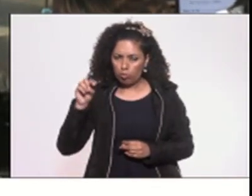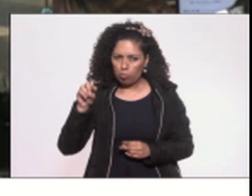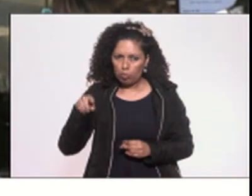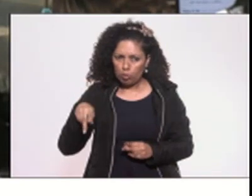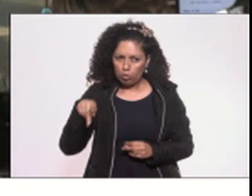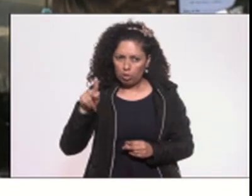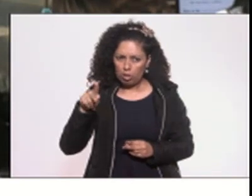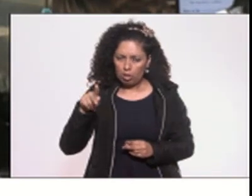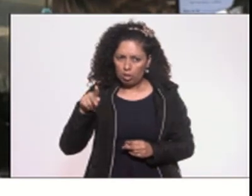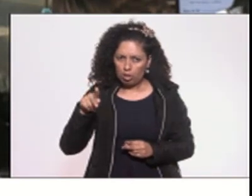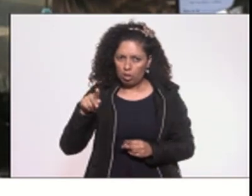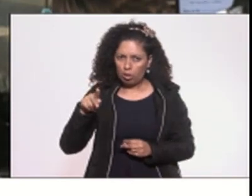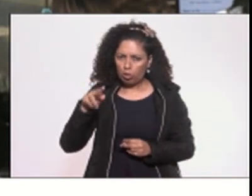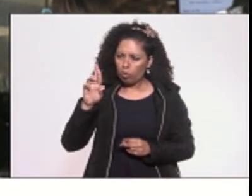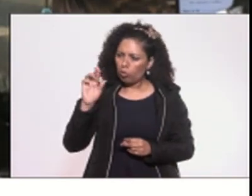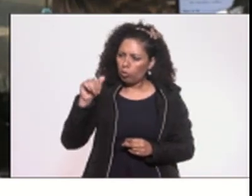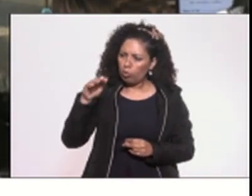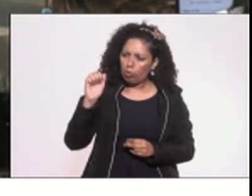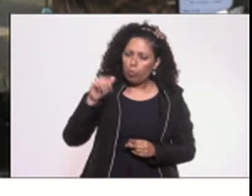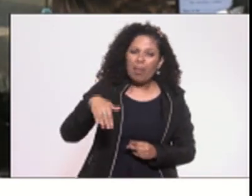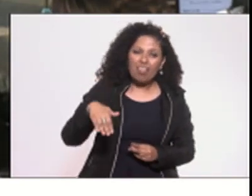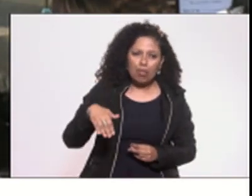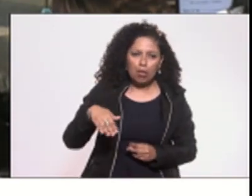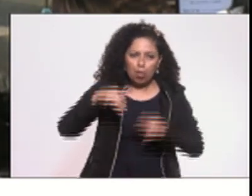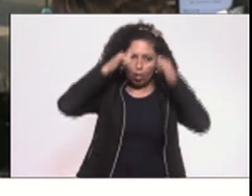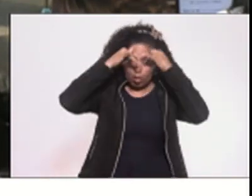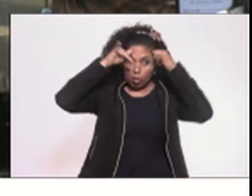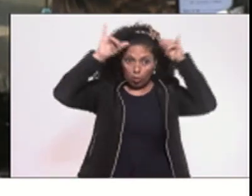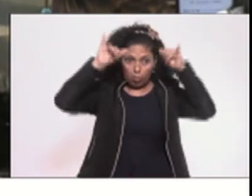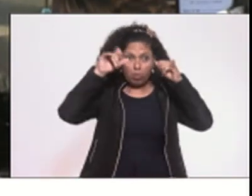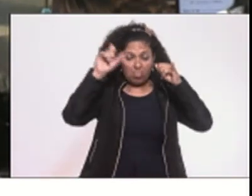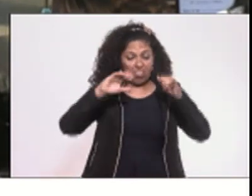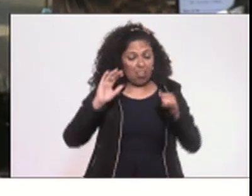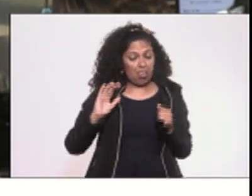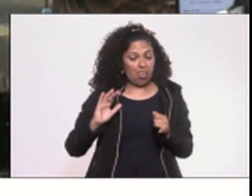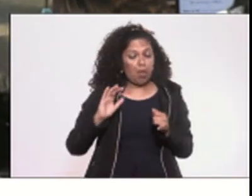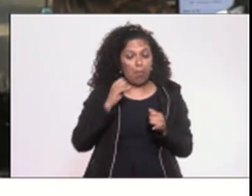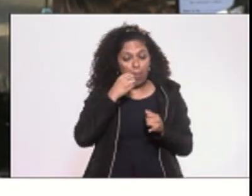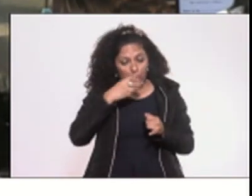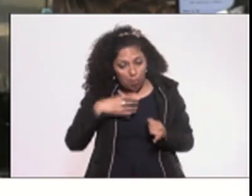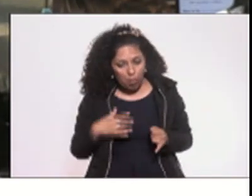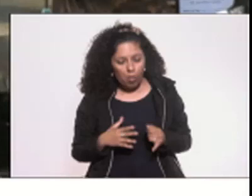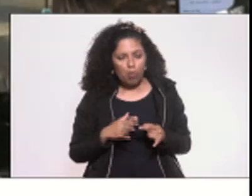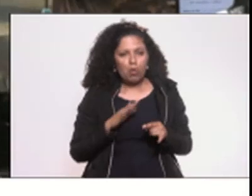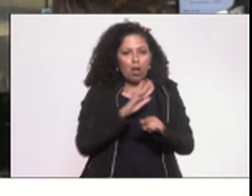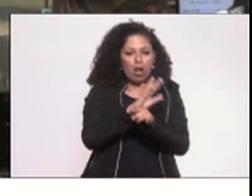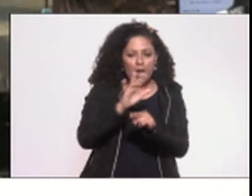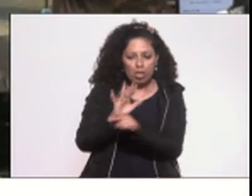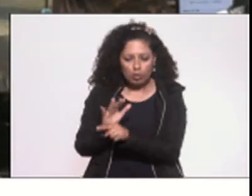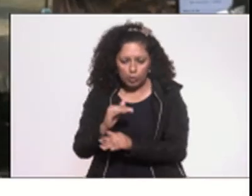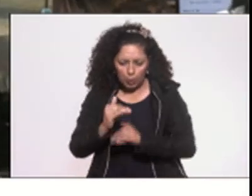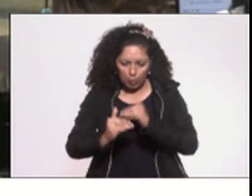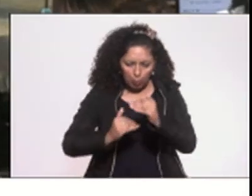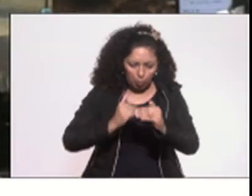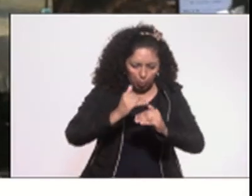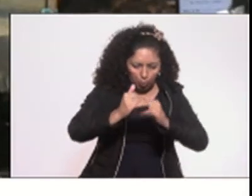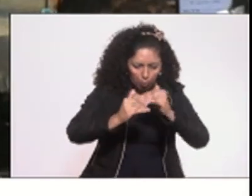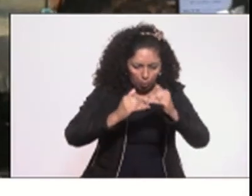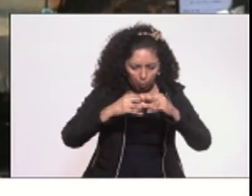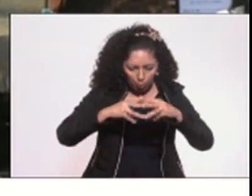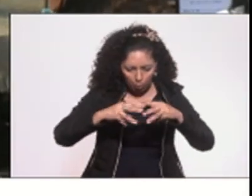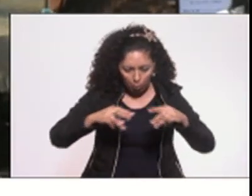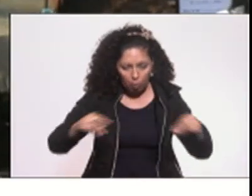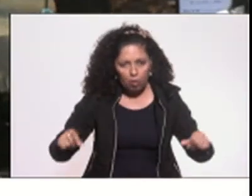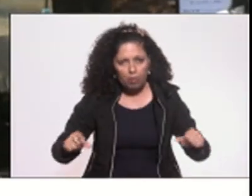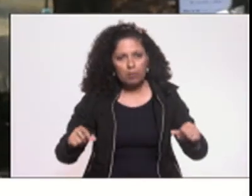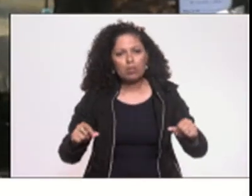do conteúdo ruminal do boi, que é rico em bactéria, que ajuda a acelerar o processo de decomposição da